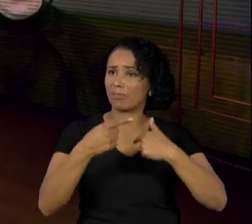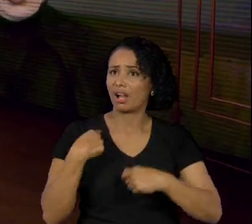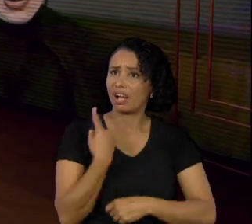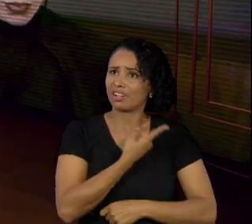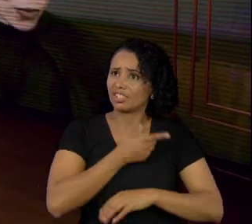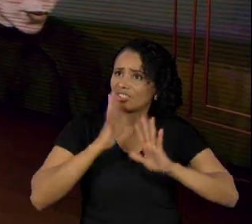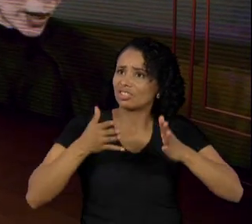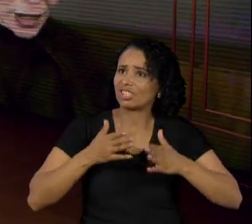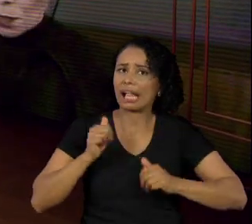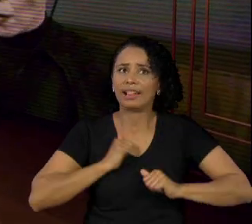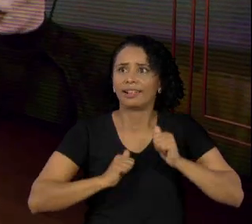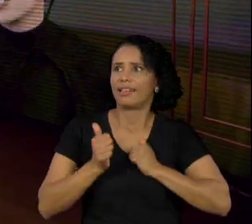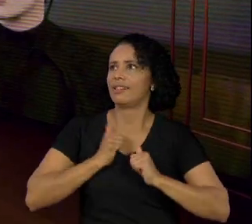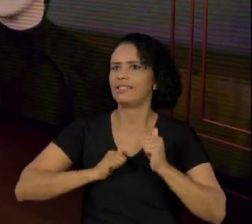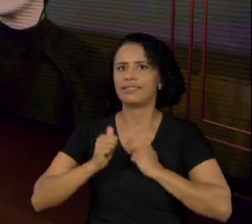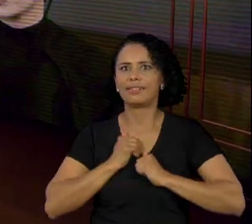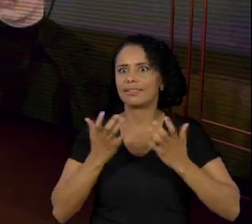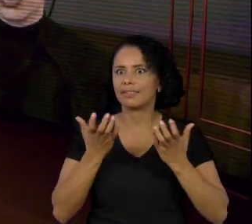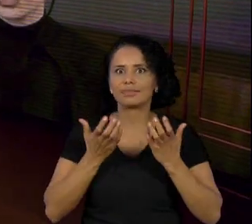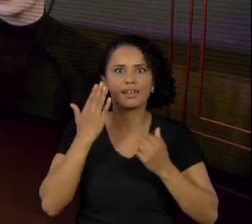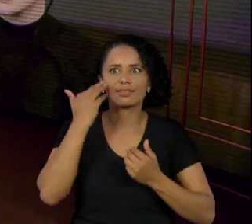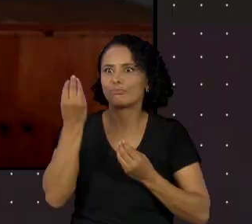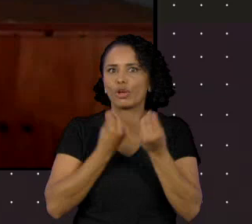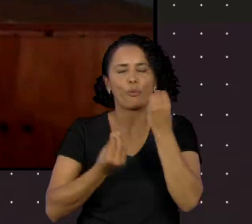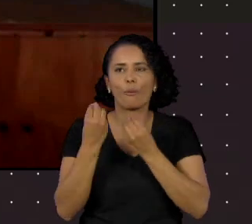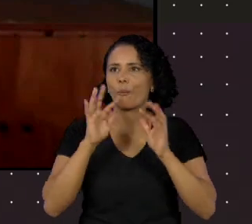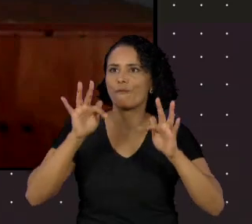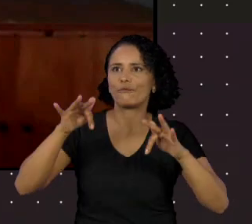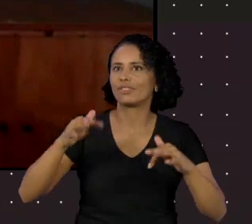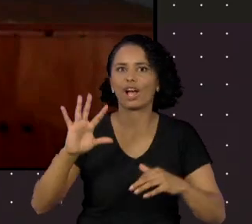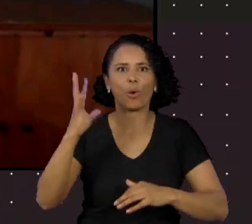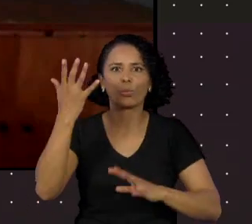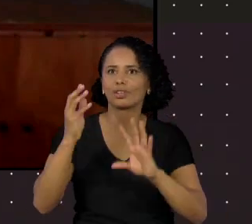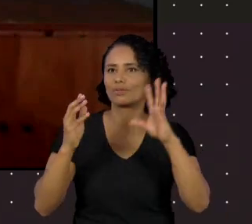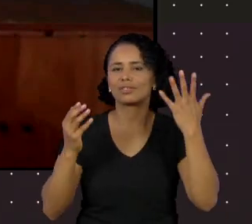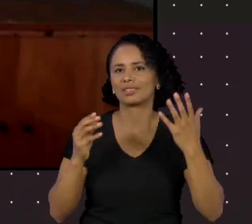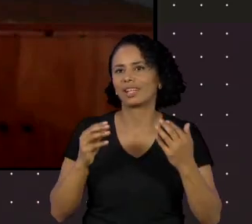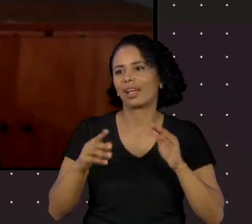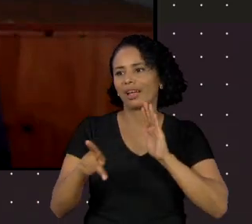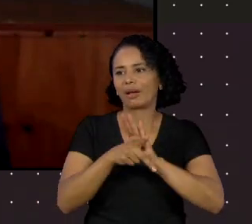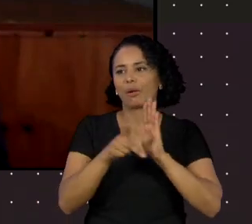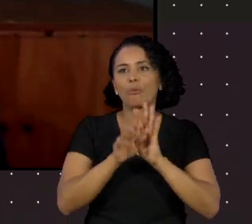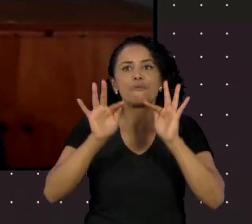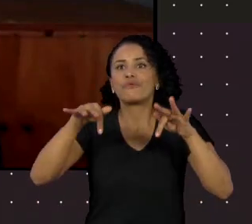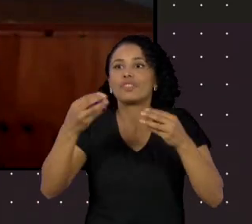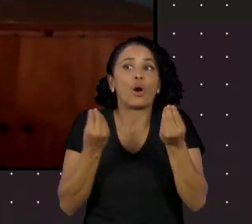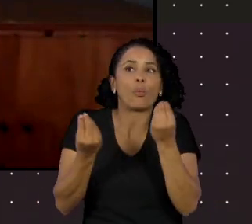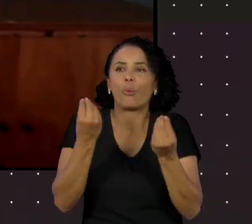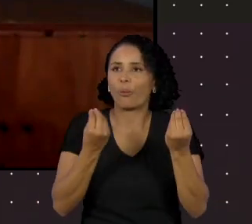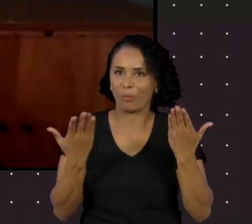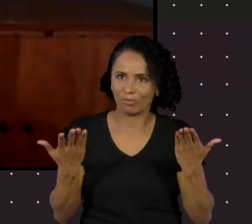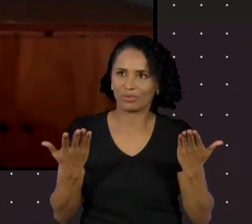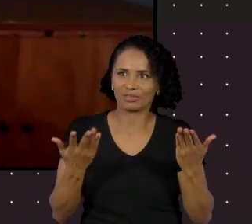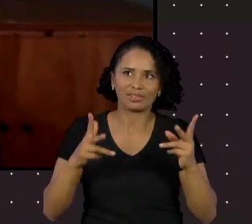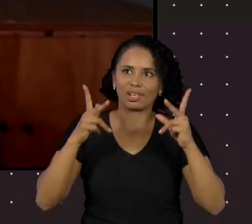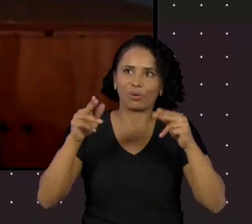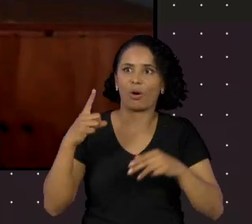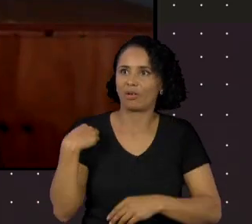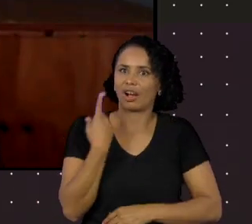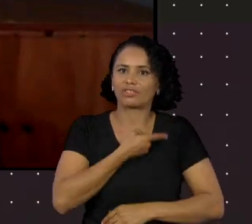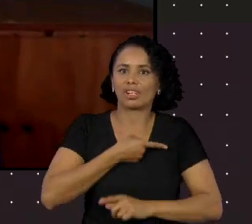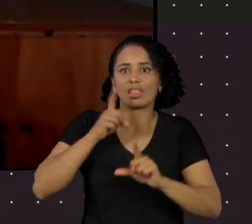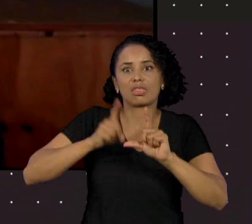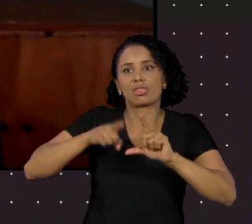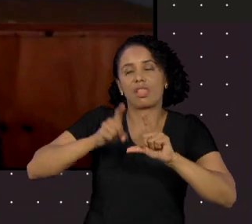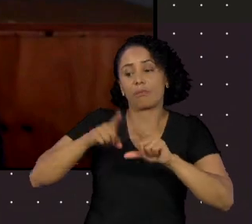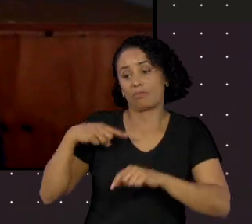mais ansioso com a resposta, com o que vai acontecer, porque não depende só da gente, depende também da gente, né? Depende da gente